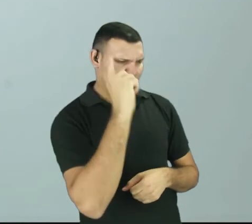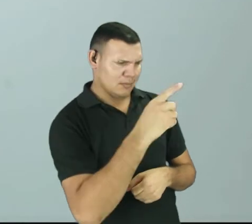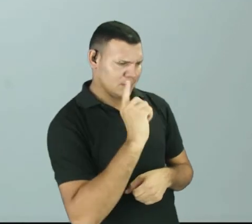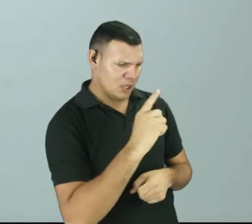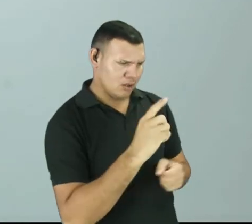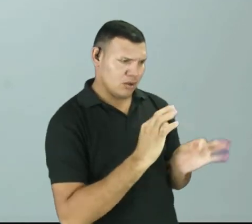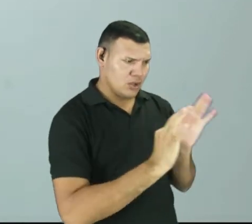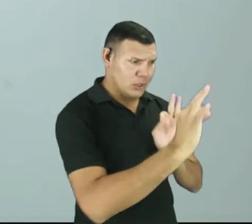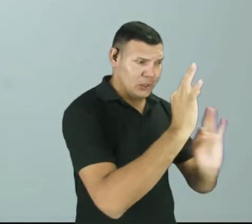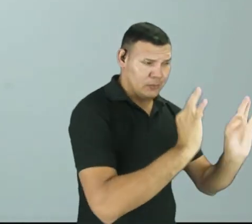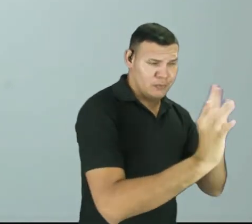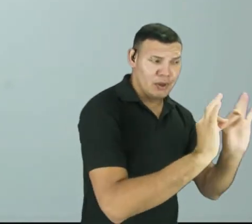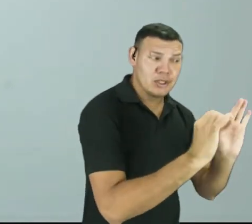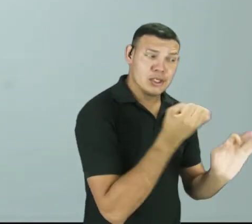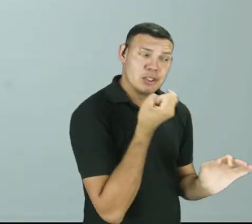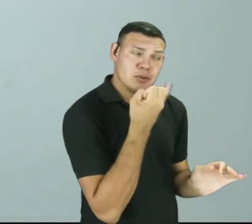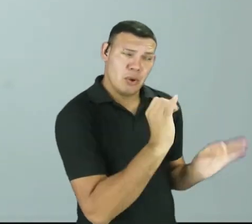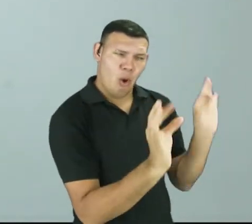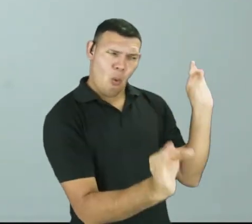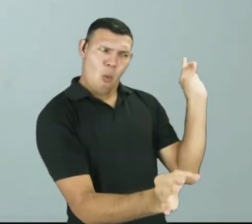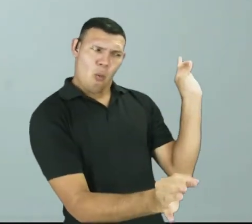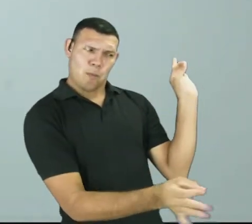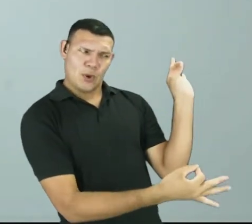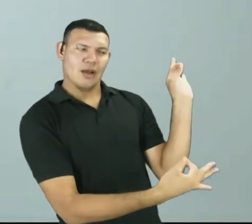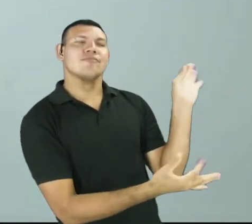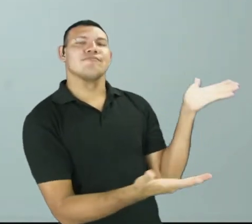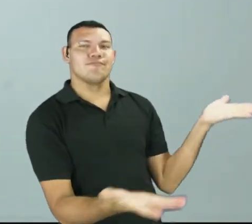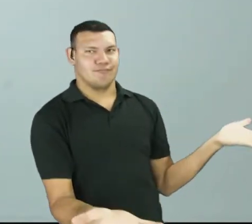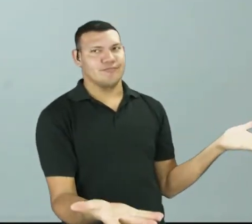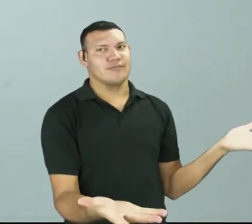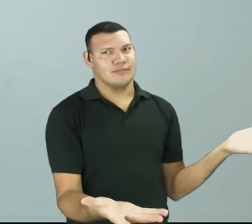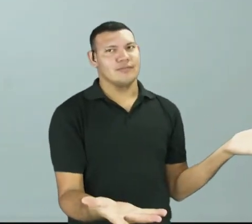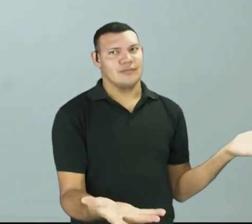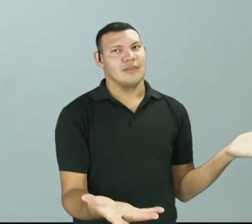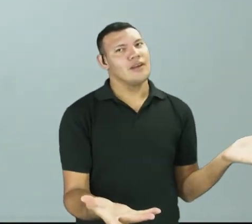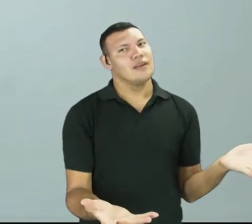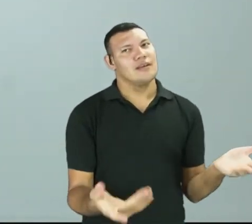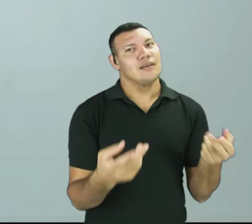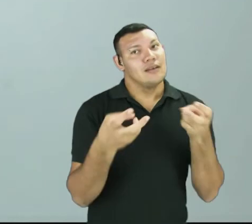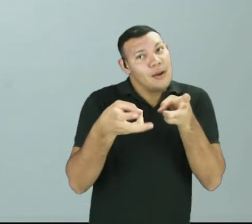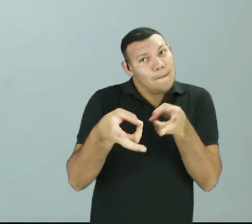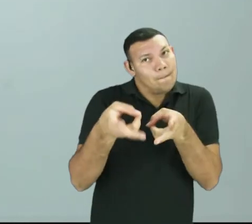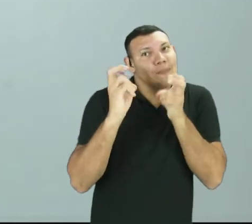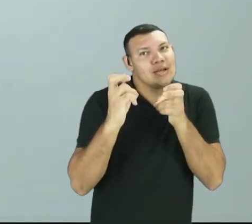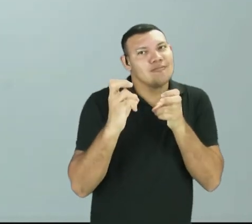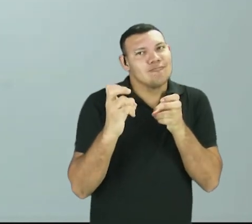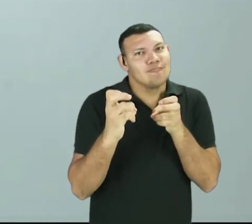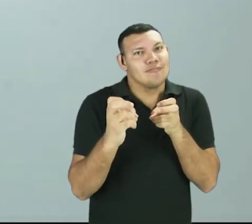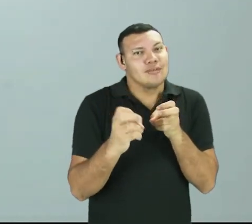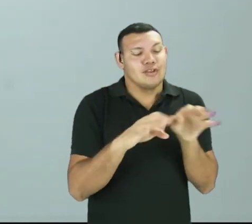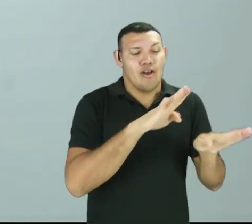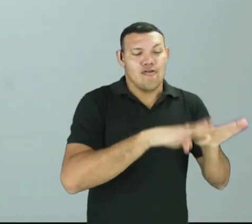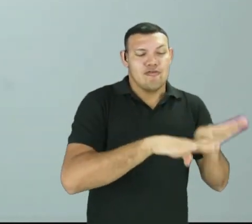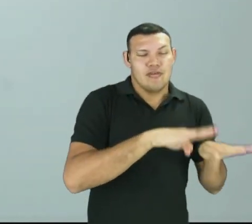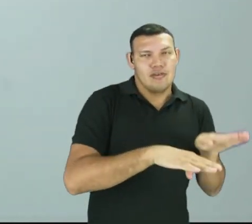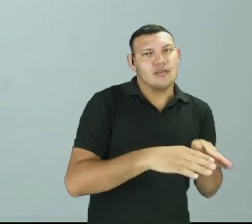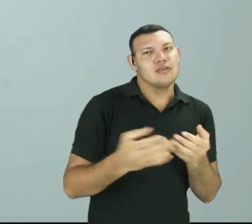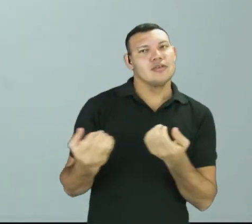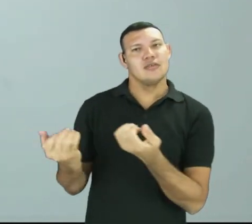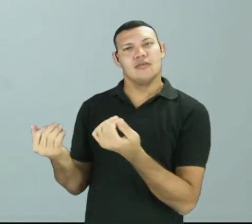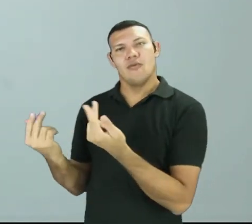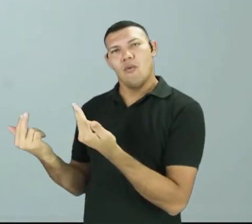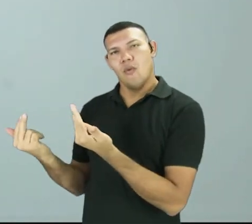assim. Se isso acontecer, eu posso fazer isso. Ou então, lembra quando a mãe da gente fala com a